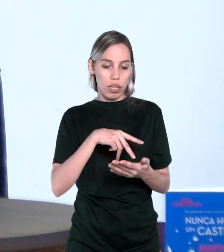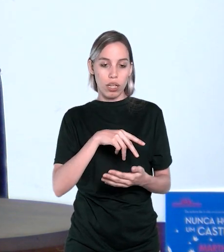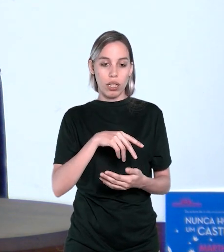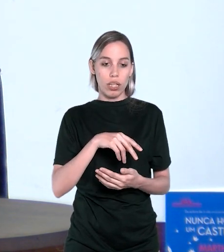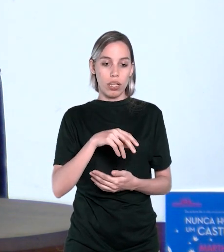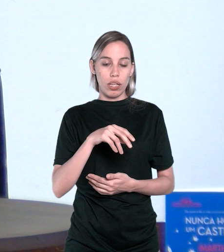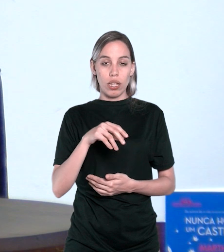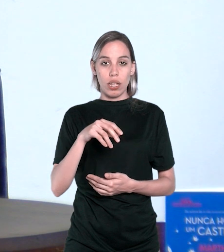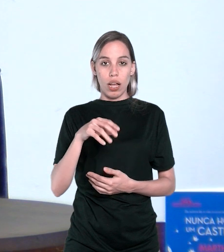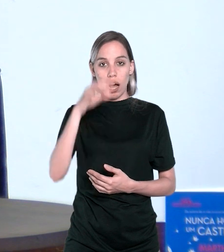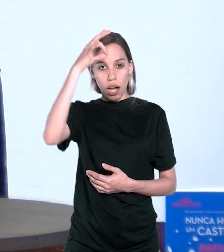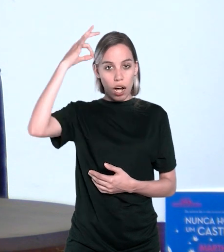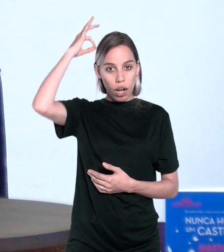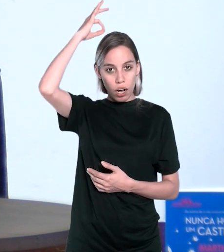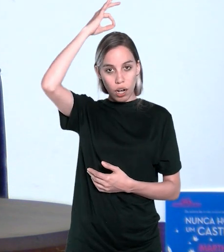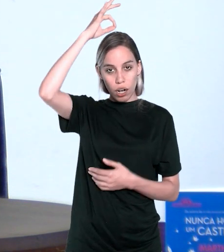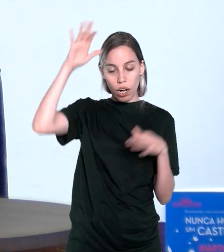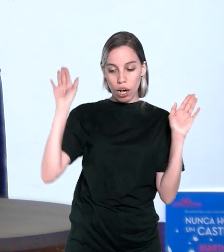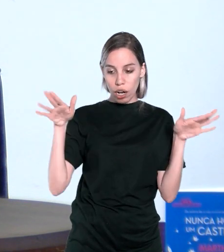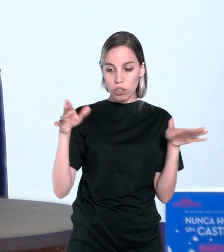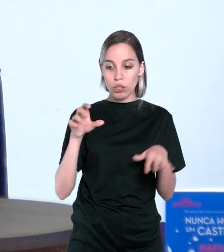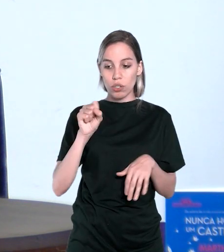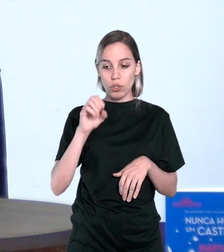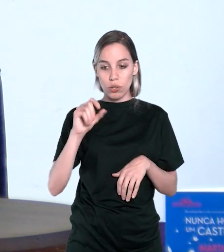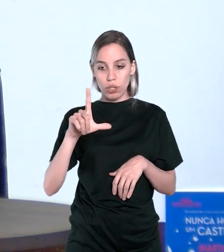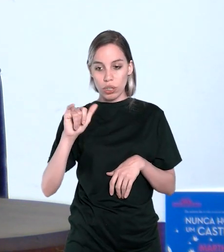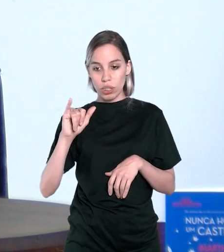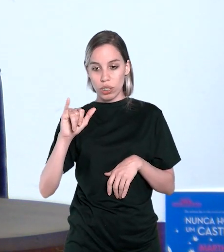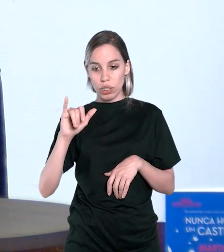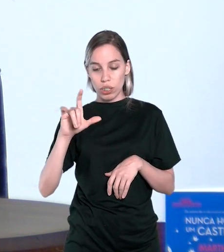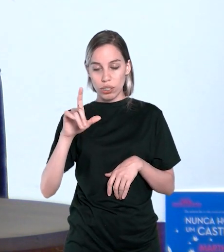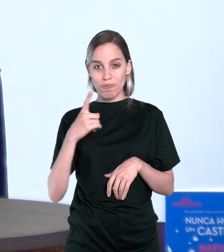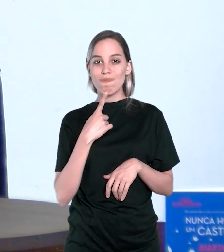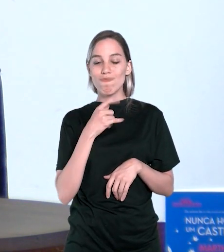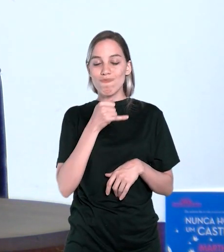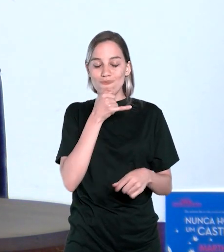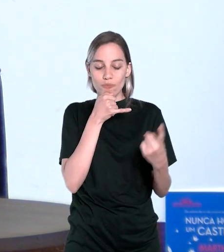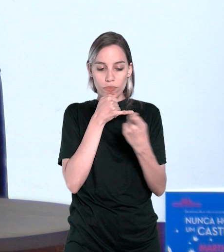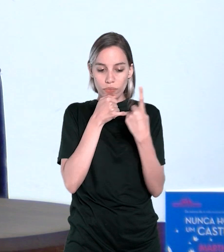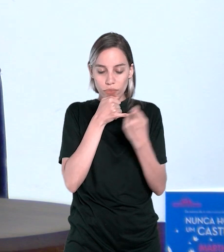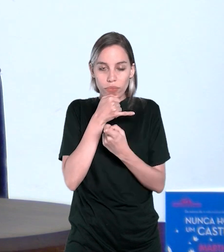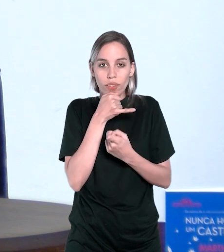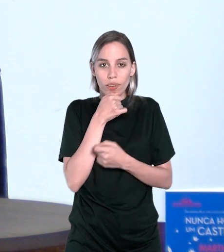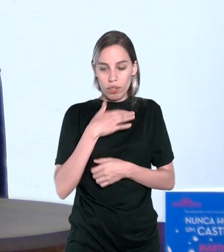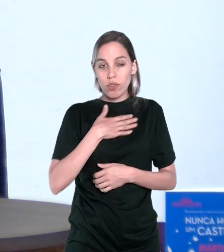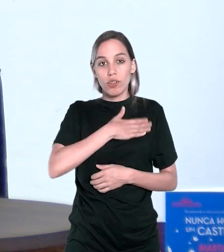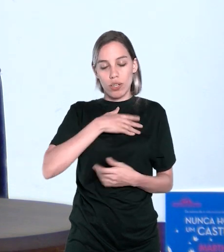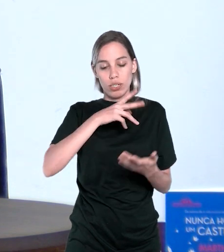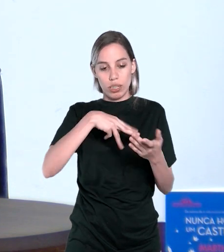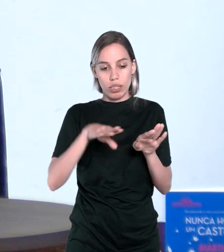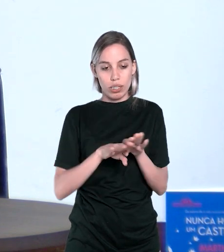que eu gosto de reler. Eu sempre releio os contos da Alice Munro. Um outro livro que está se tornando um favorito para